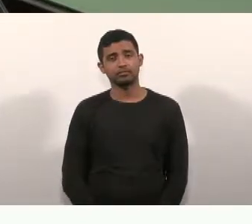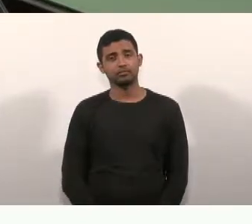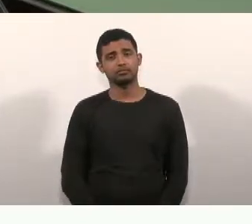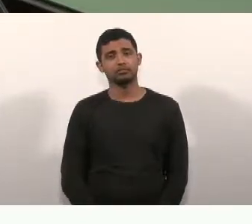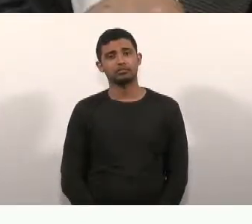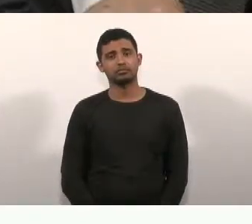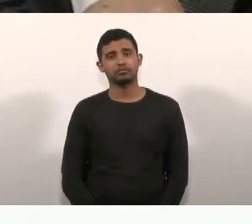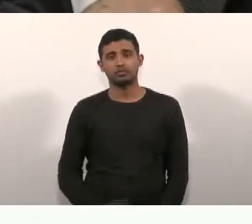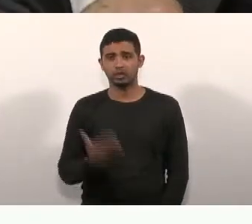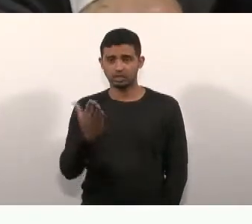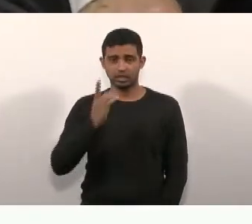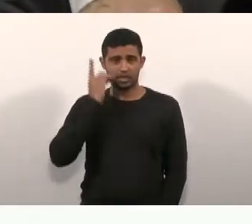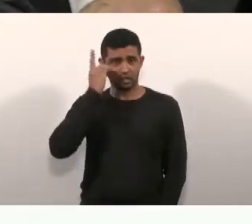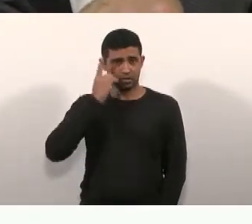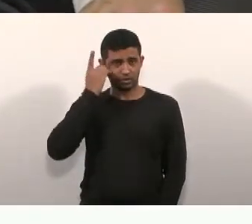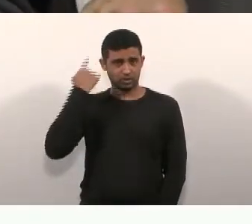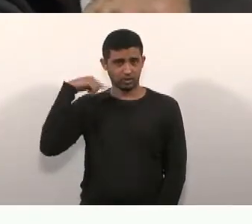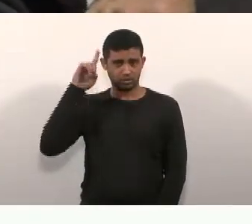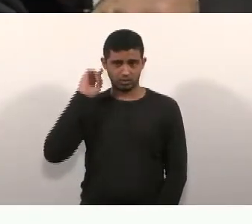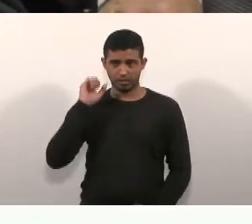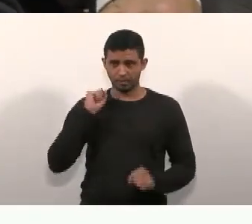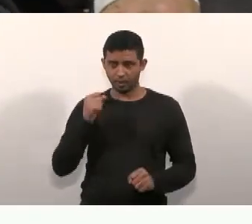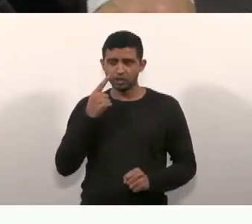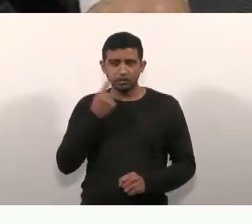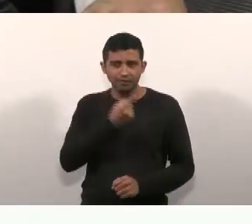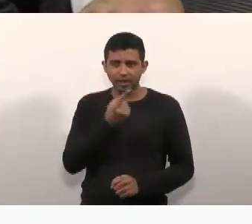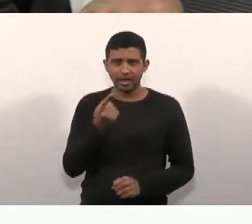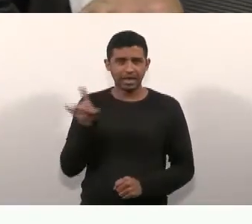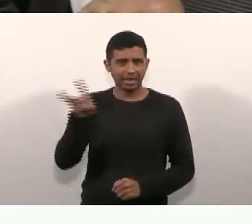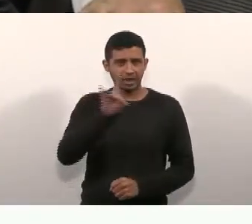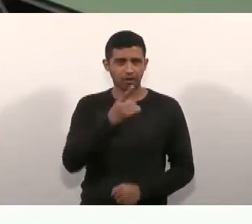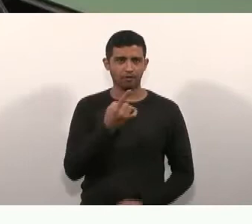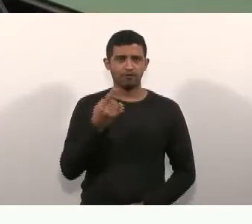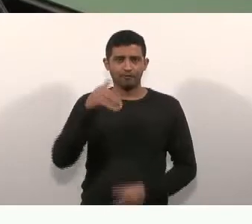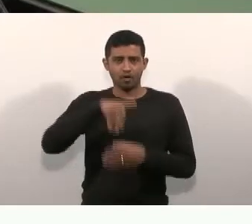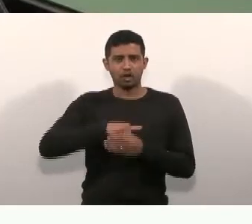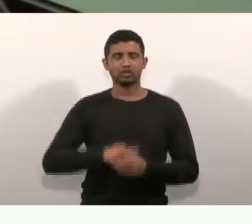Então, deputado Valdec, puder só colher os votos? Pois não, então,